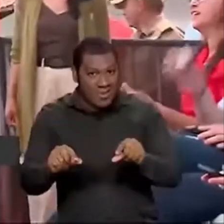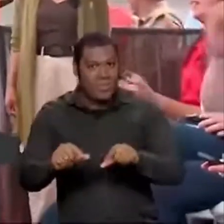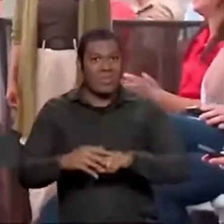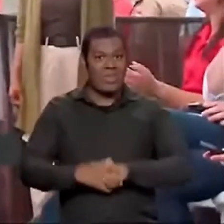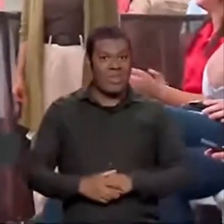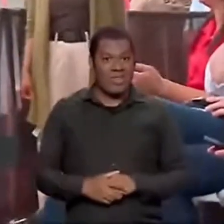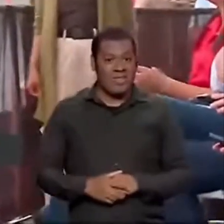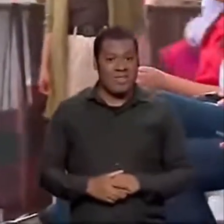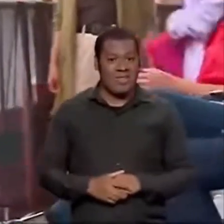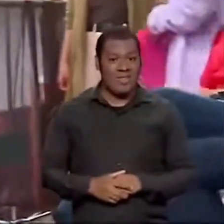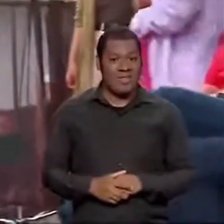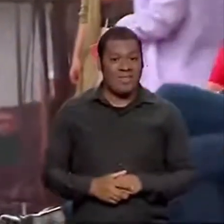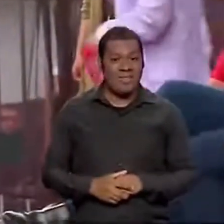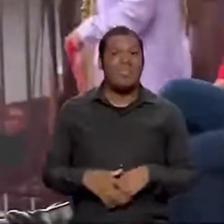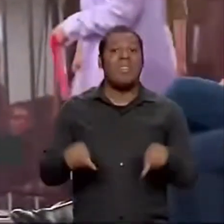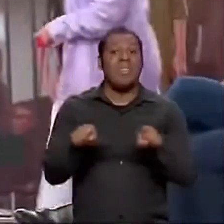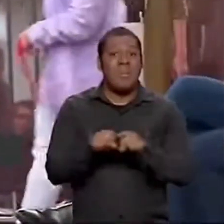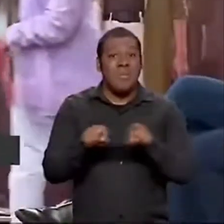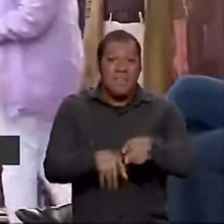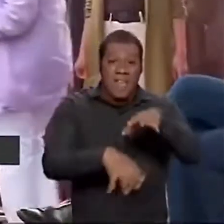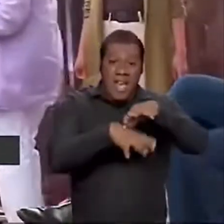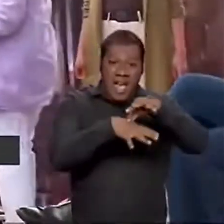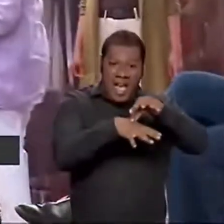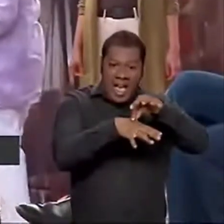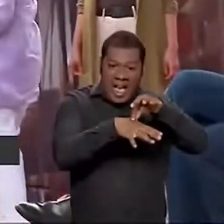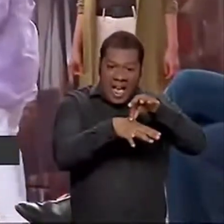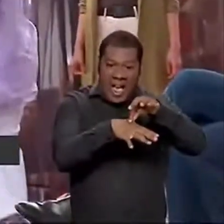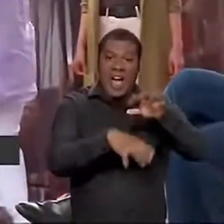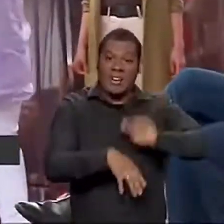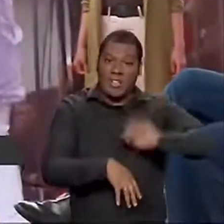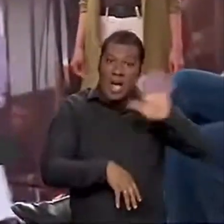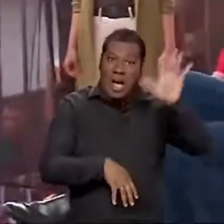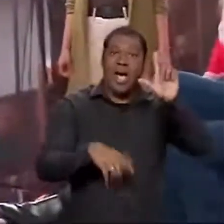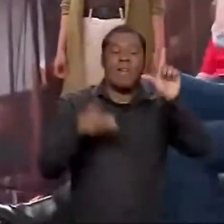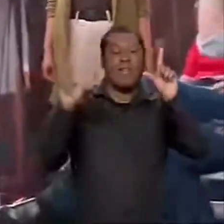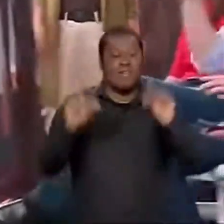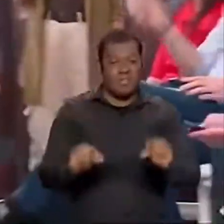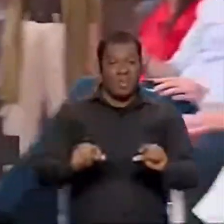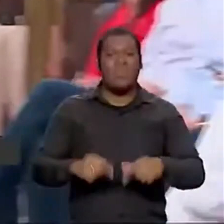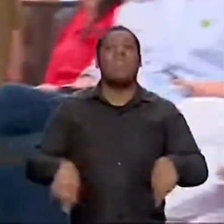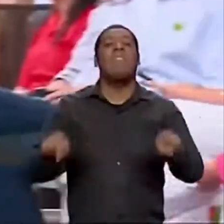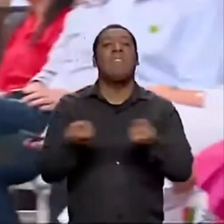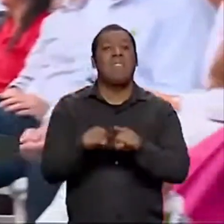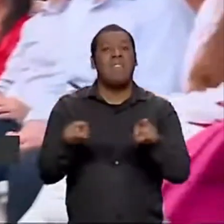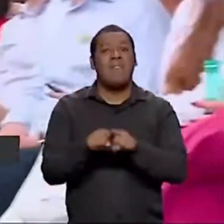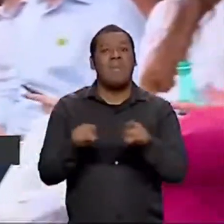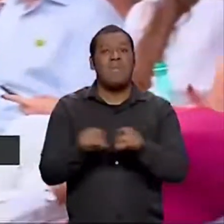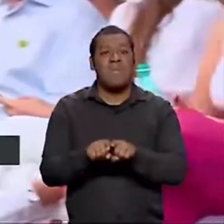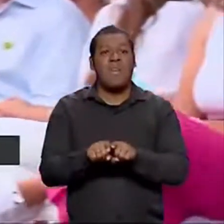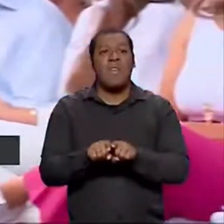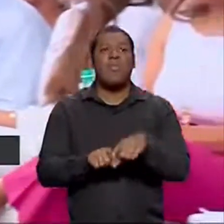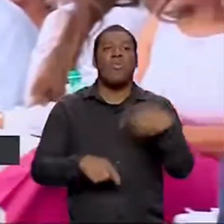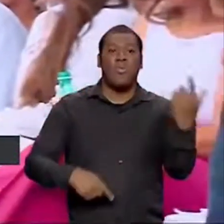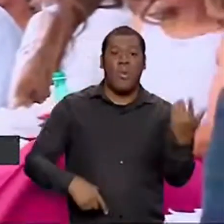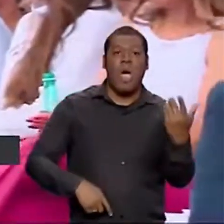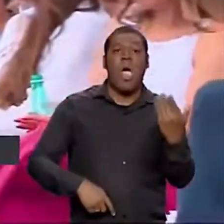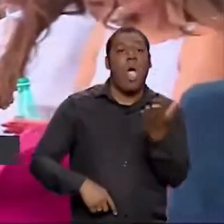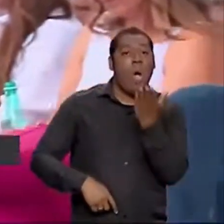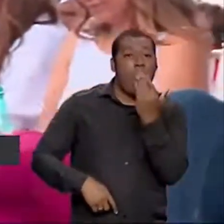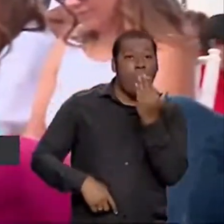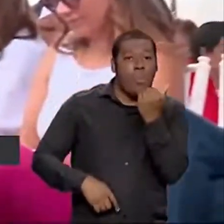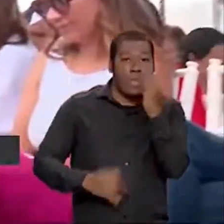baixar, que o preço da carne ia baixar e que o preço de quase todos os alimentos iriam